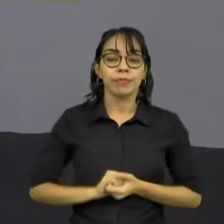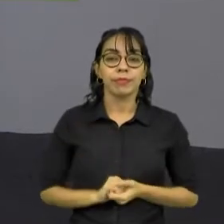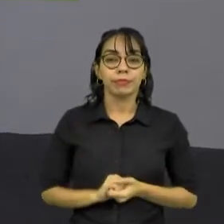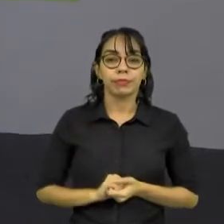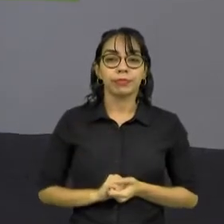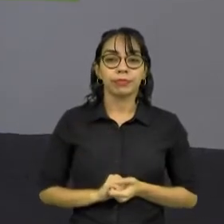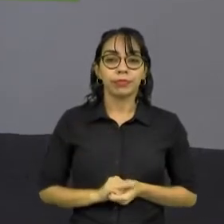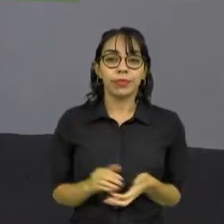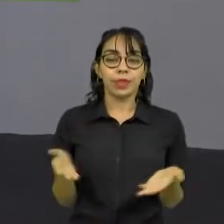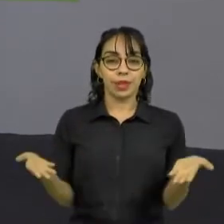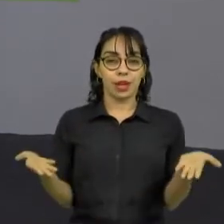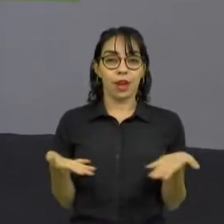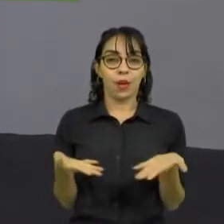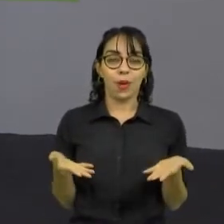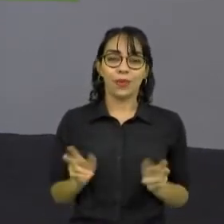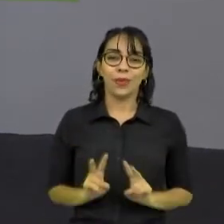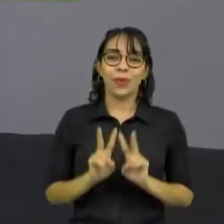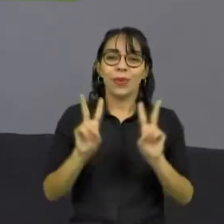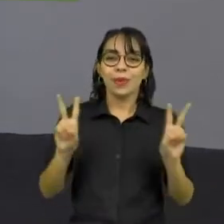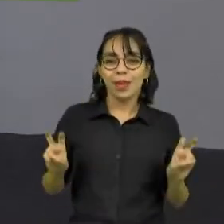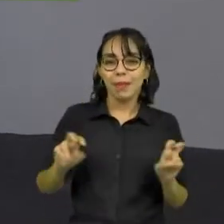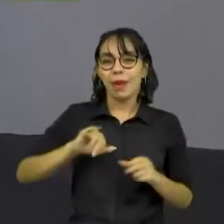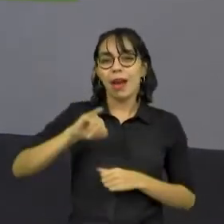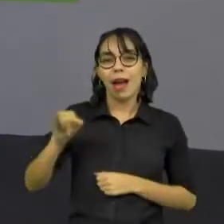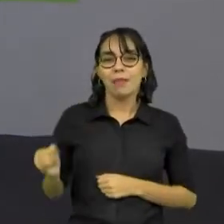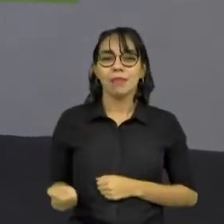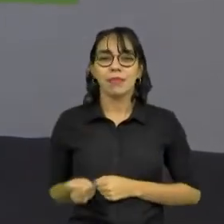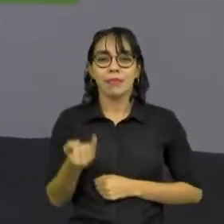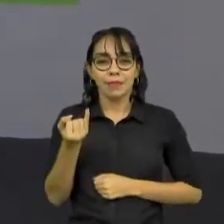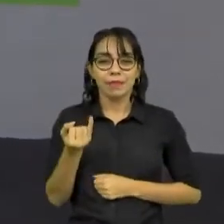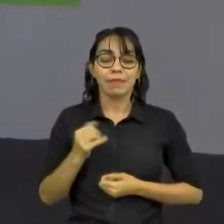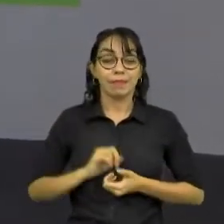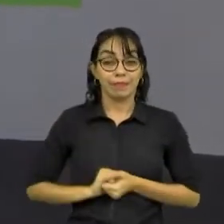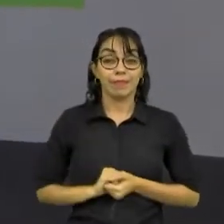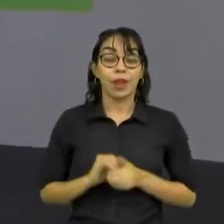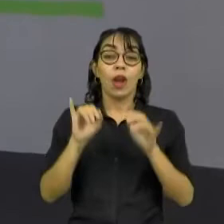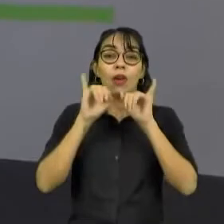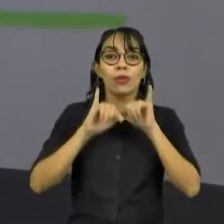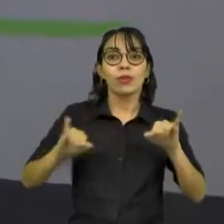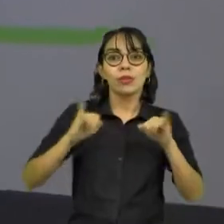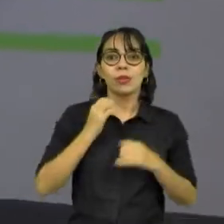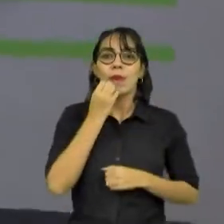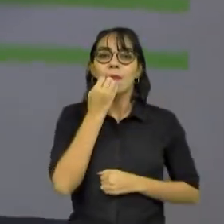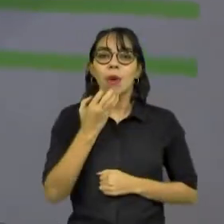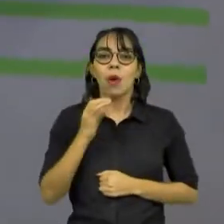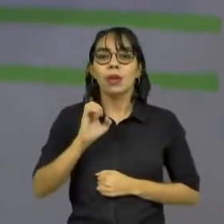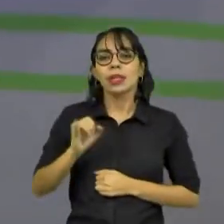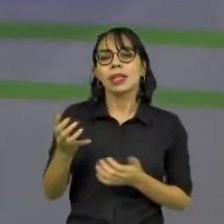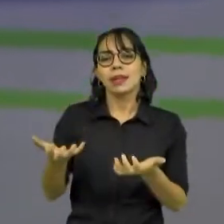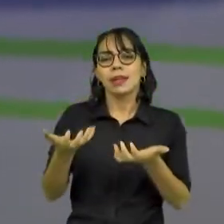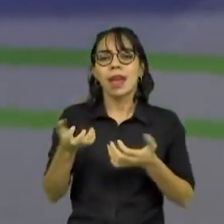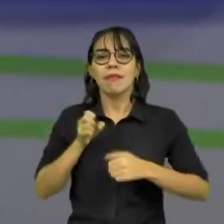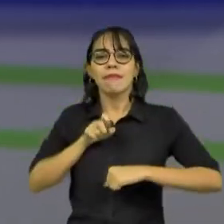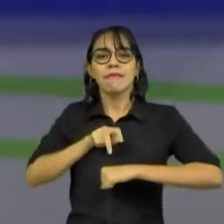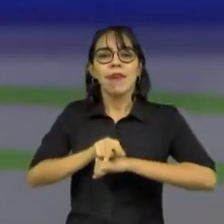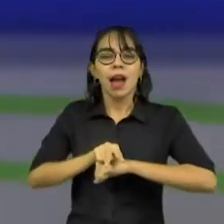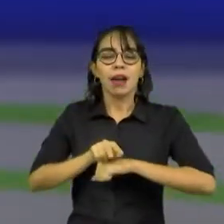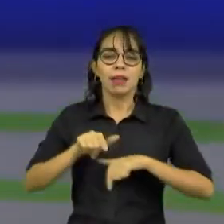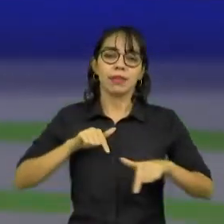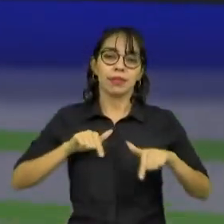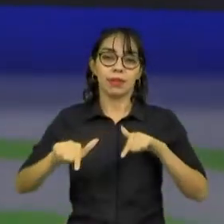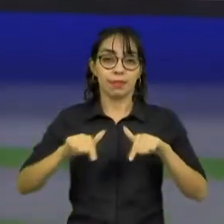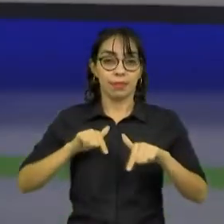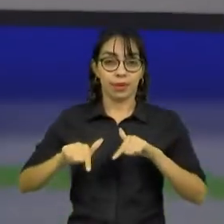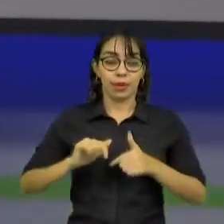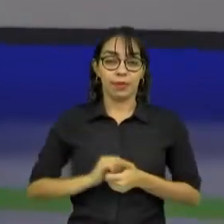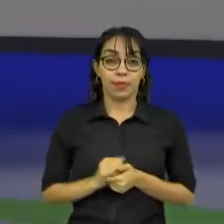agora a gente fala de oportunidades. Boa notícia para quem está procurando vagas no mercado de trabalho. Com a retomada